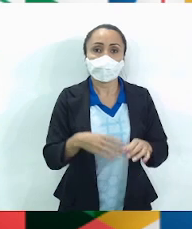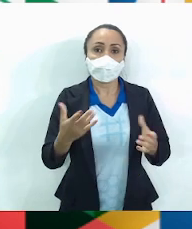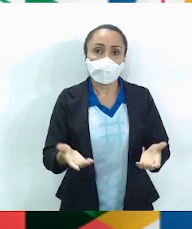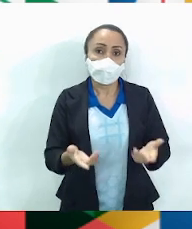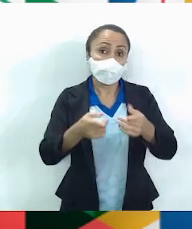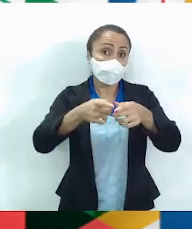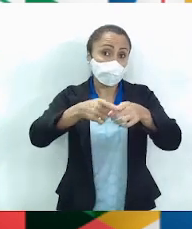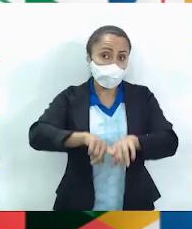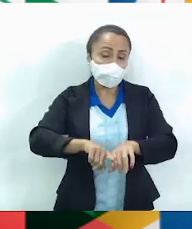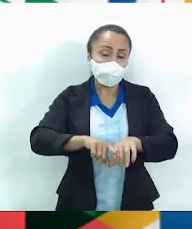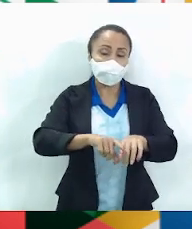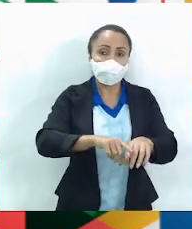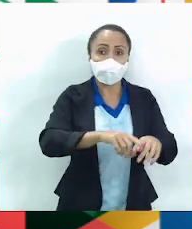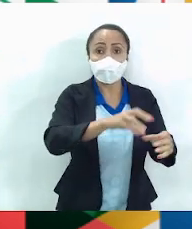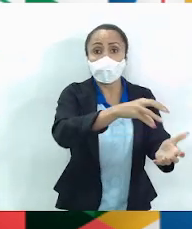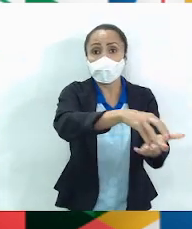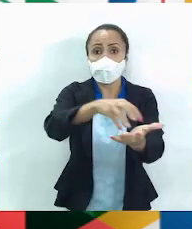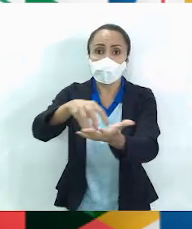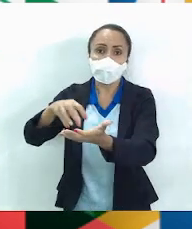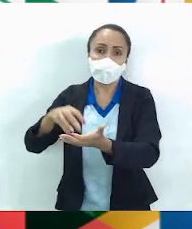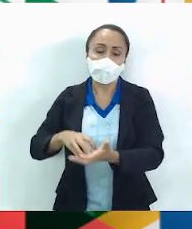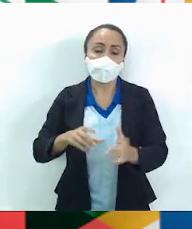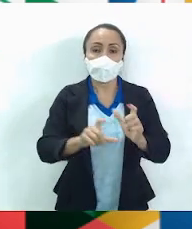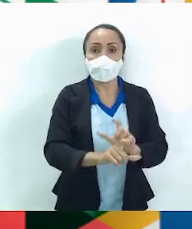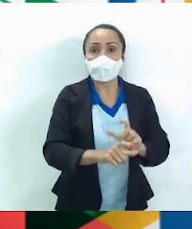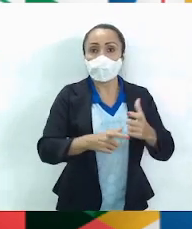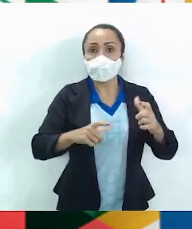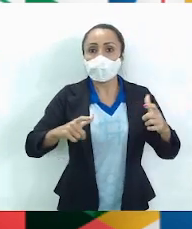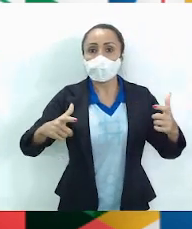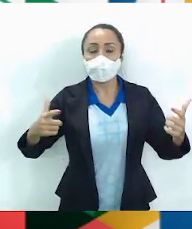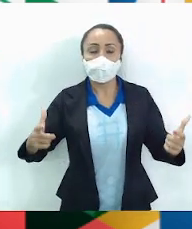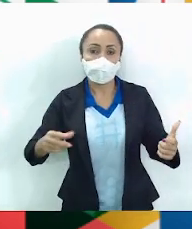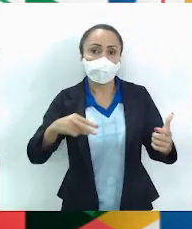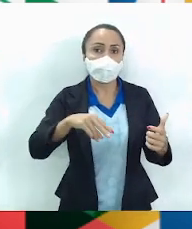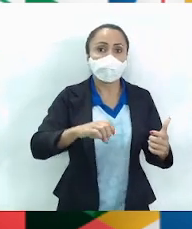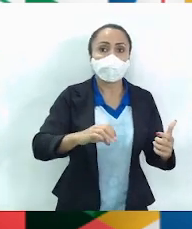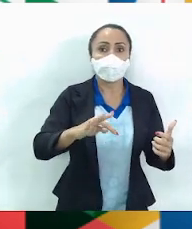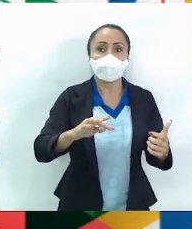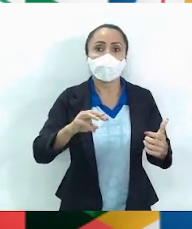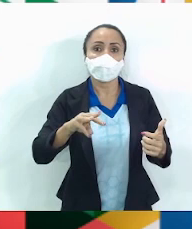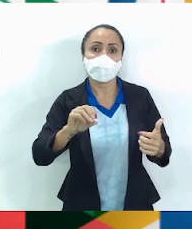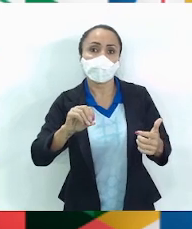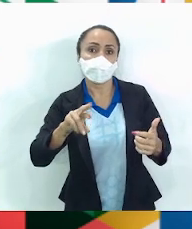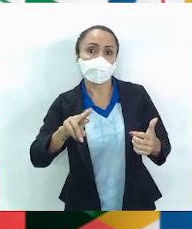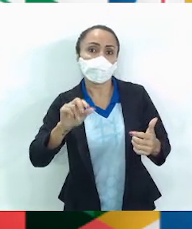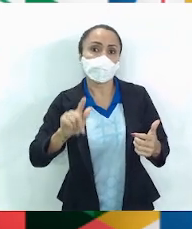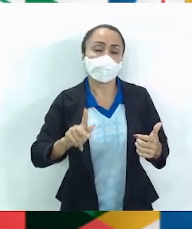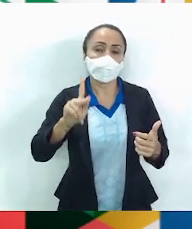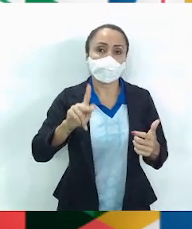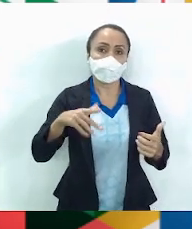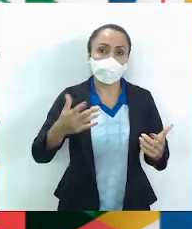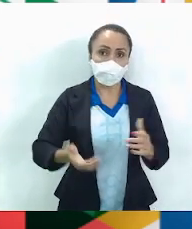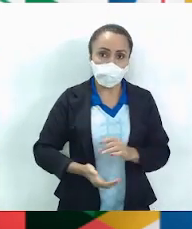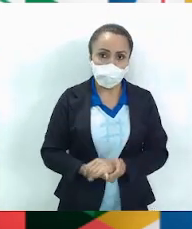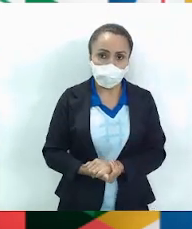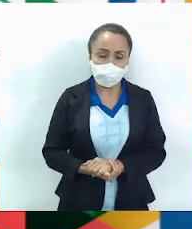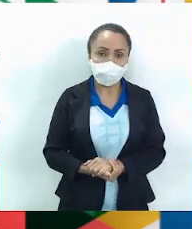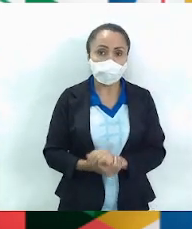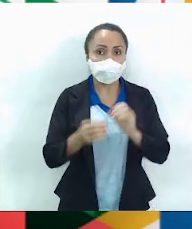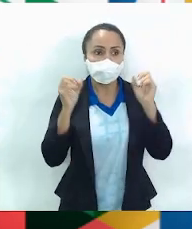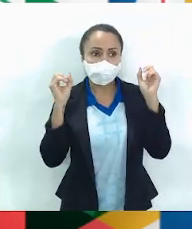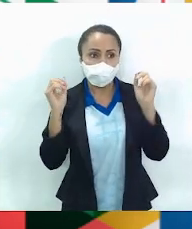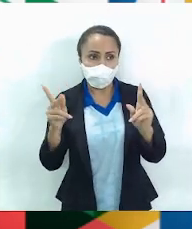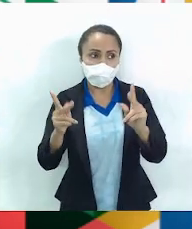parcerias locais com o objetivo de ampliar o networking, a conexão das redes de negócio.